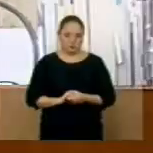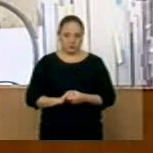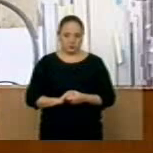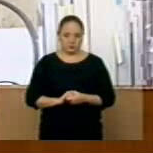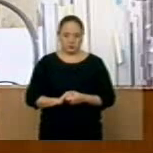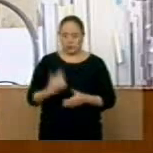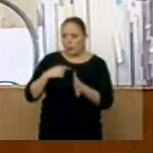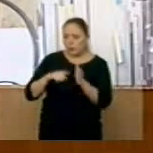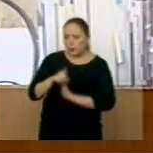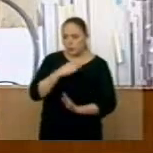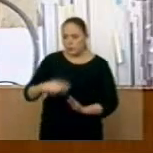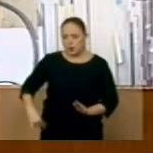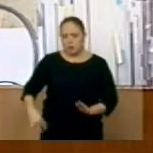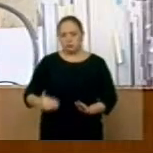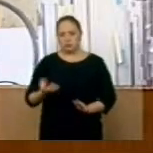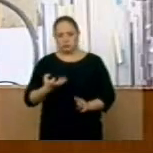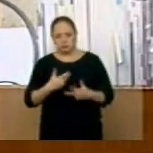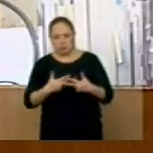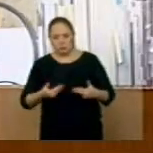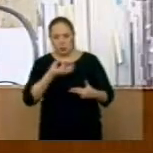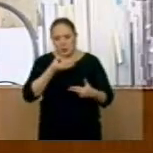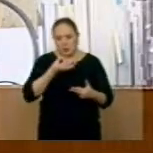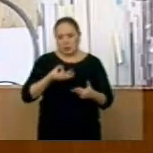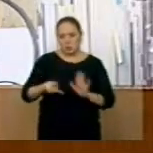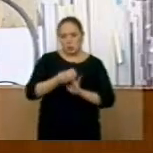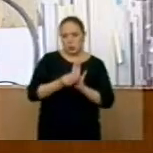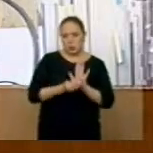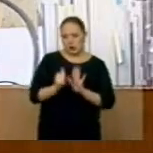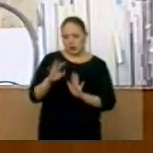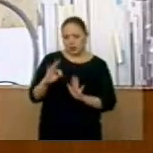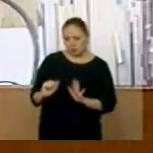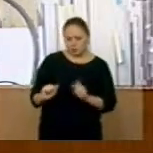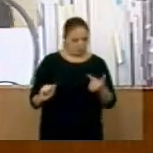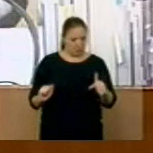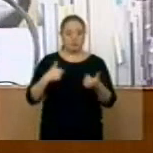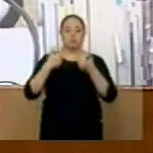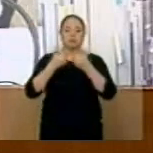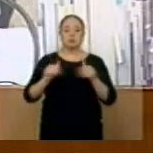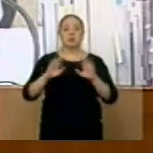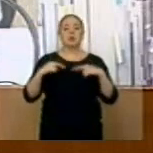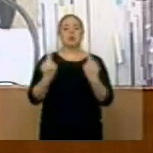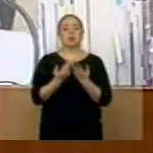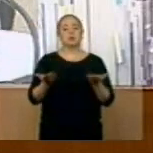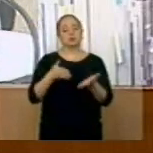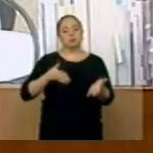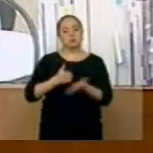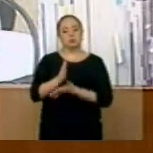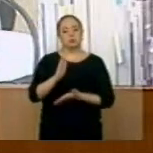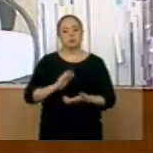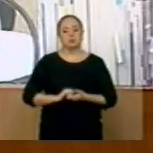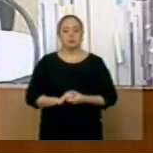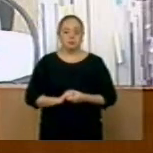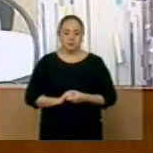Indago dos senhores ministros se há alguma anotação, observação, retificação a fazer na ata, não havendo, declaro-a aprovada.